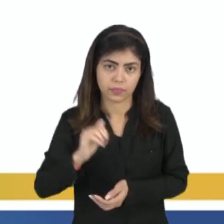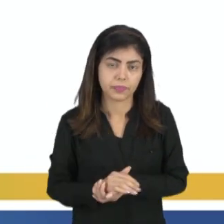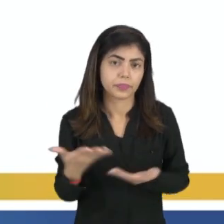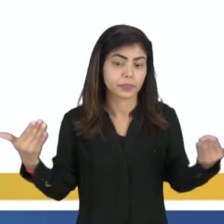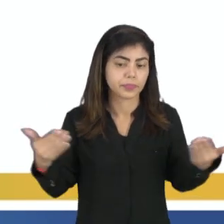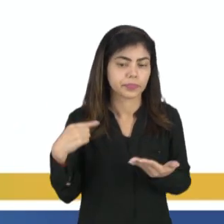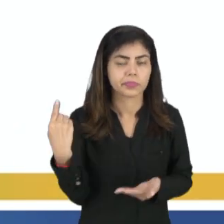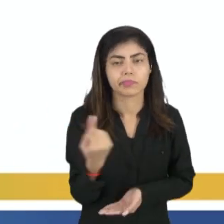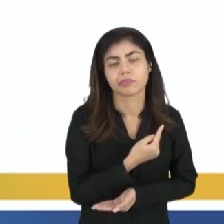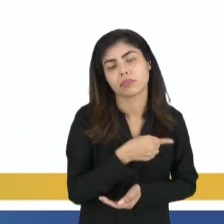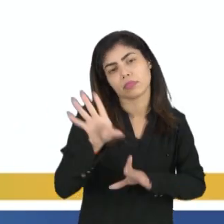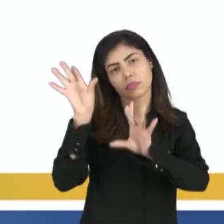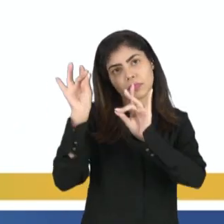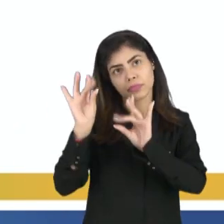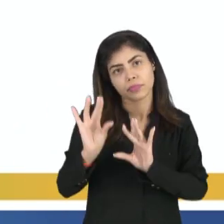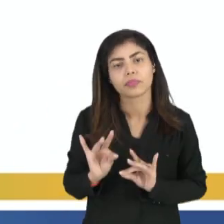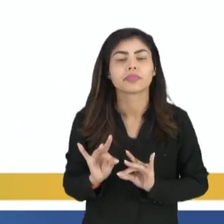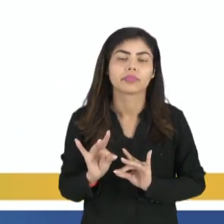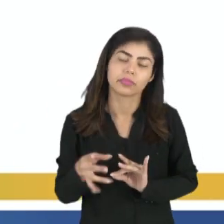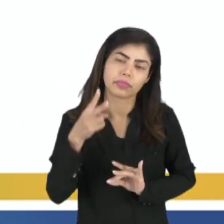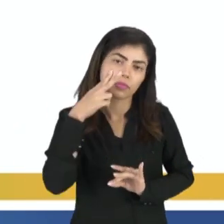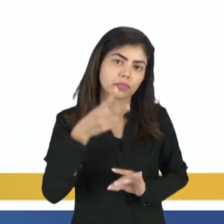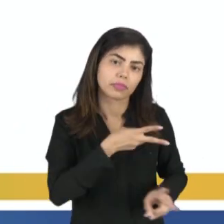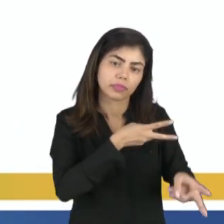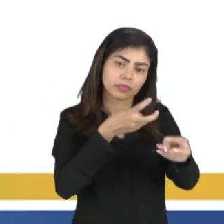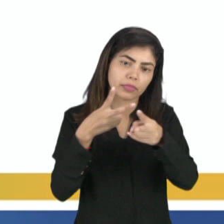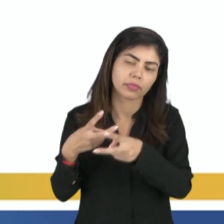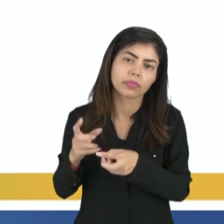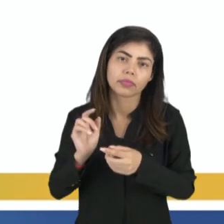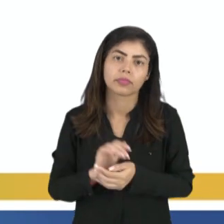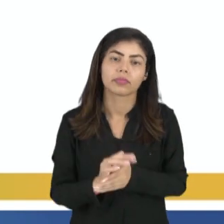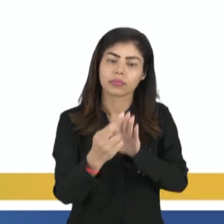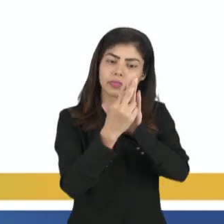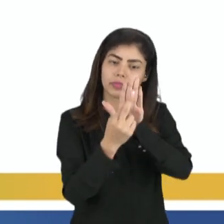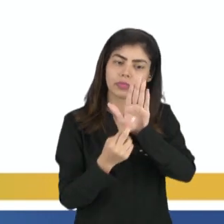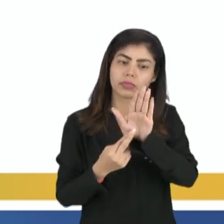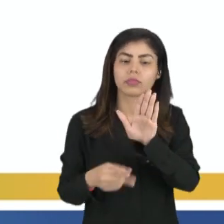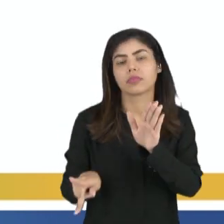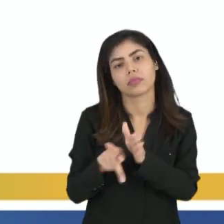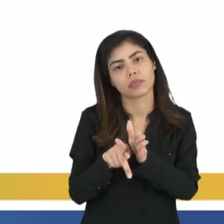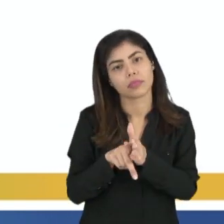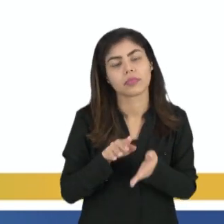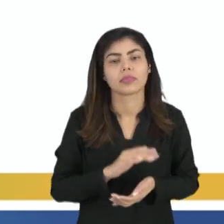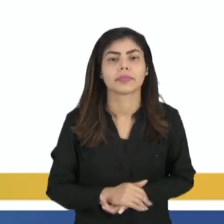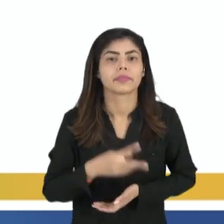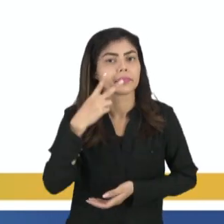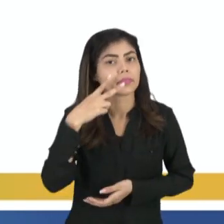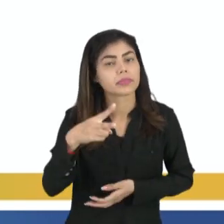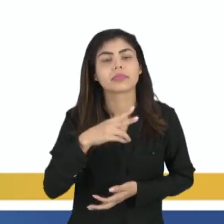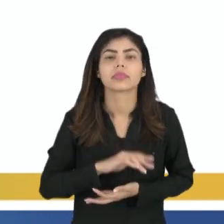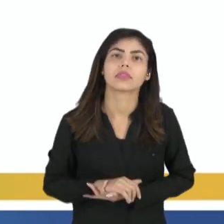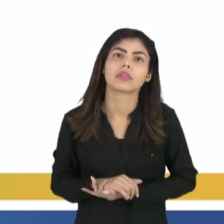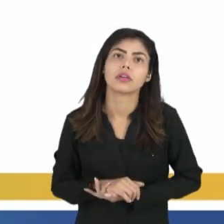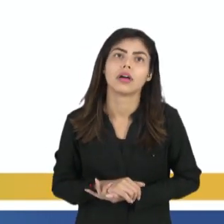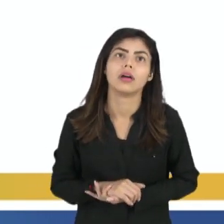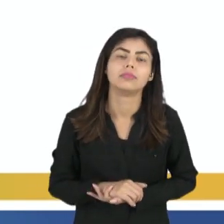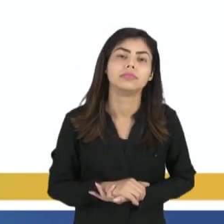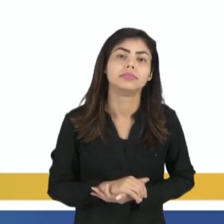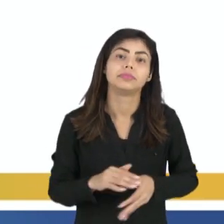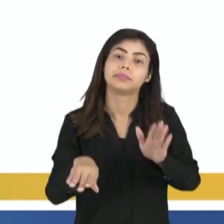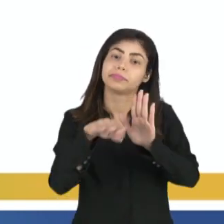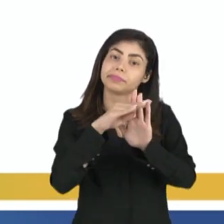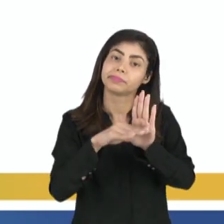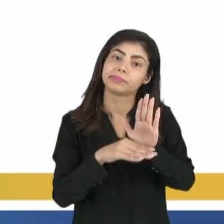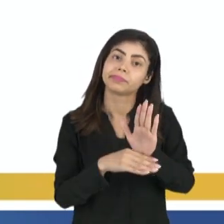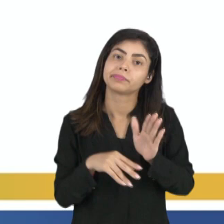onde nós iremos ver cada palavra e observar a regra específica vejam elas são classificadas